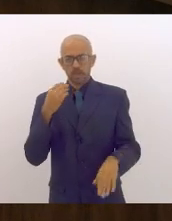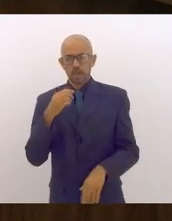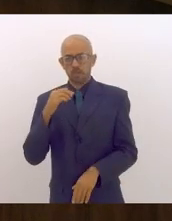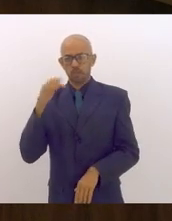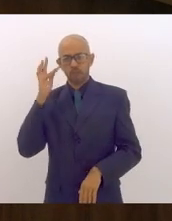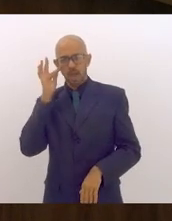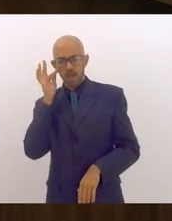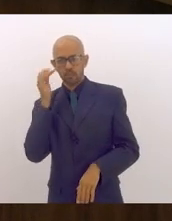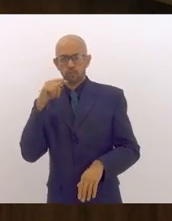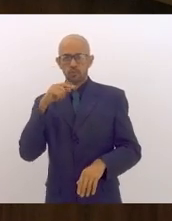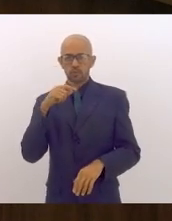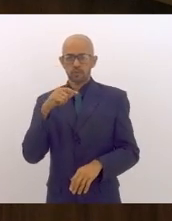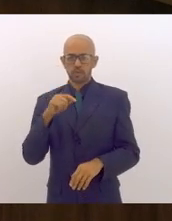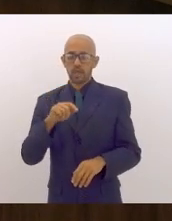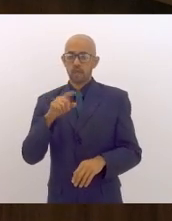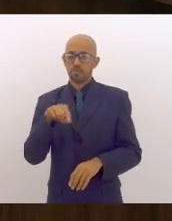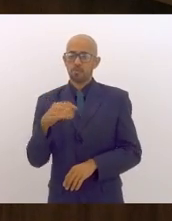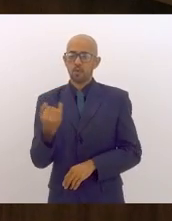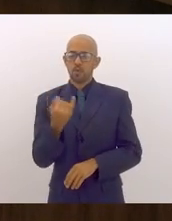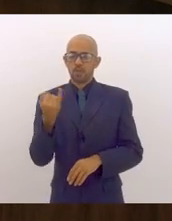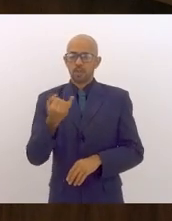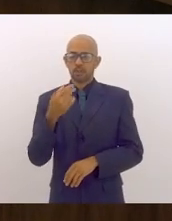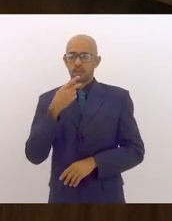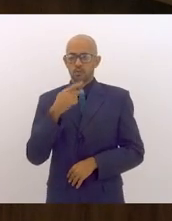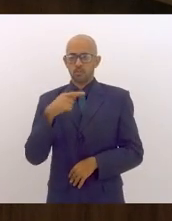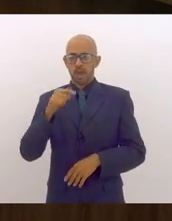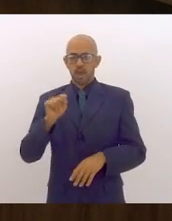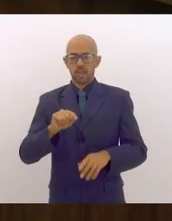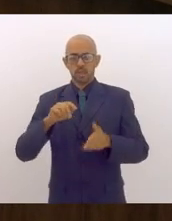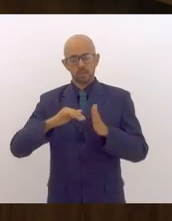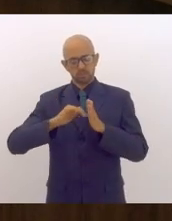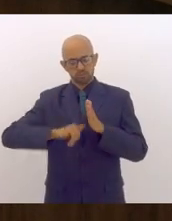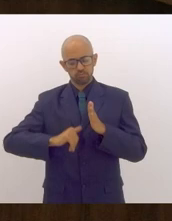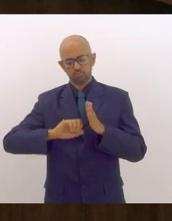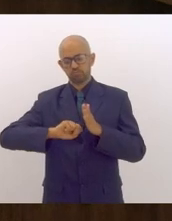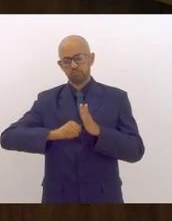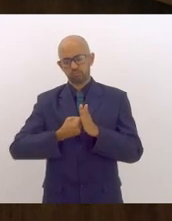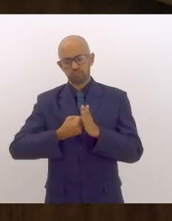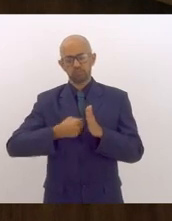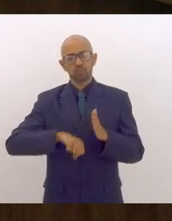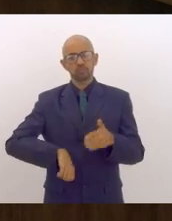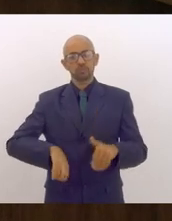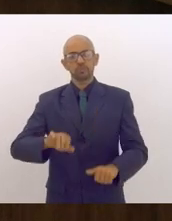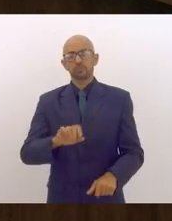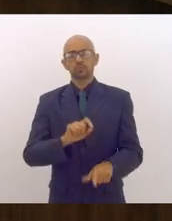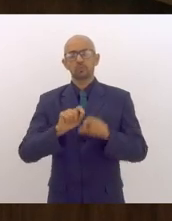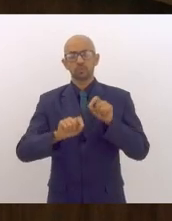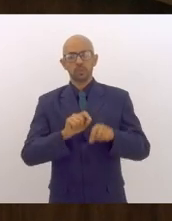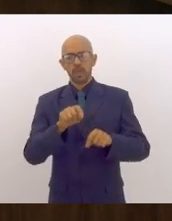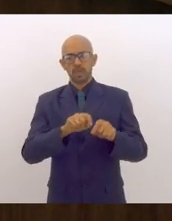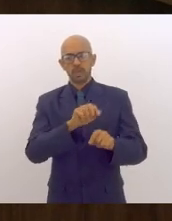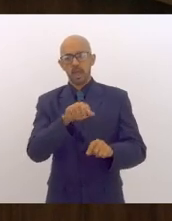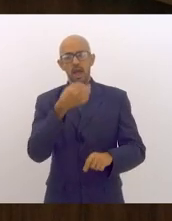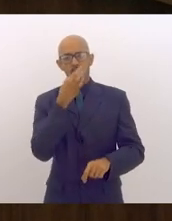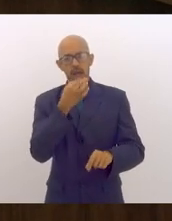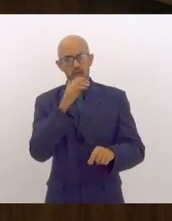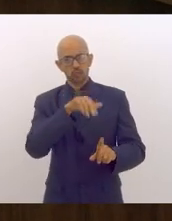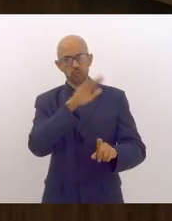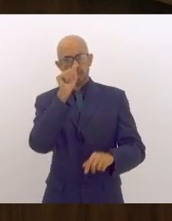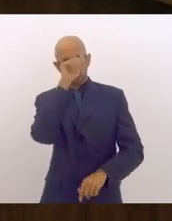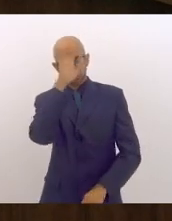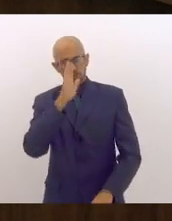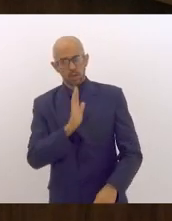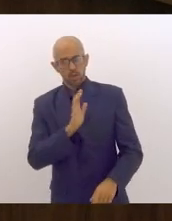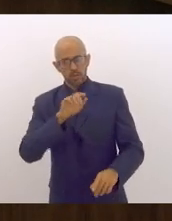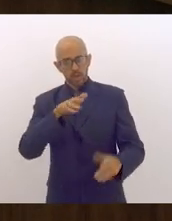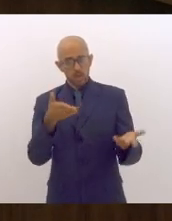importante que a gente ressalte a derrubada do veto ao projeto de tombamento da Rádio Nacional, que agora é patrimônio